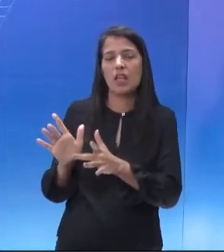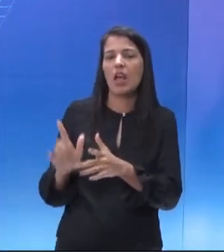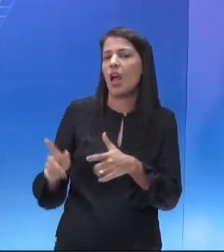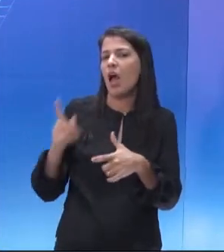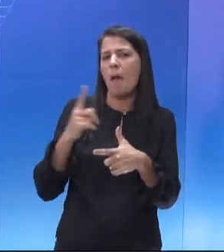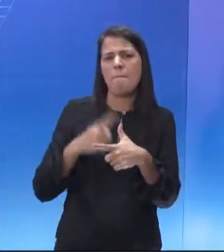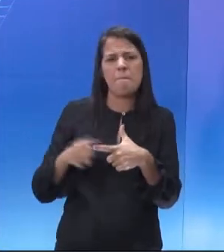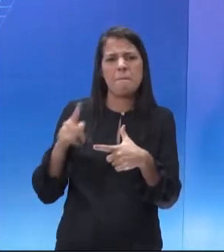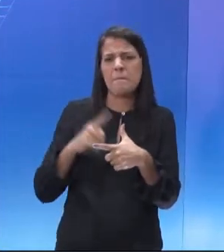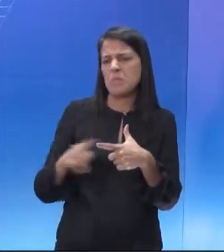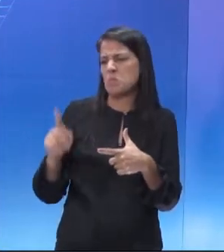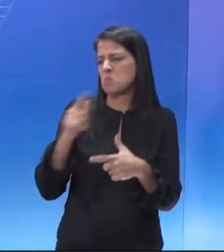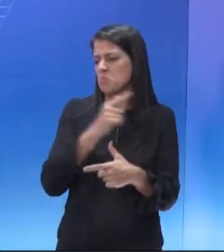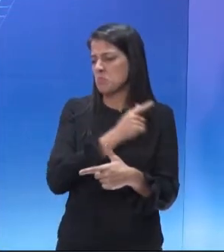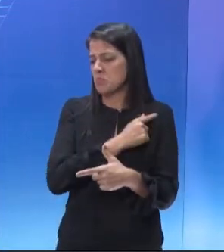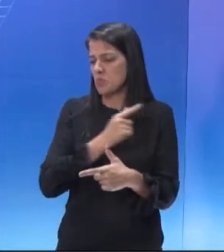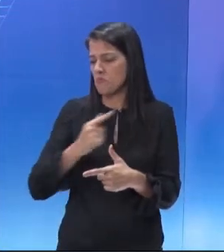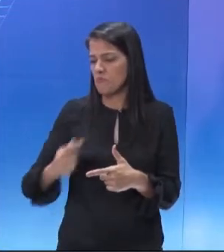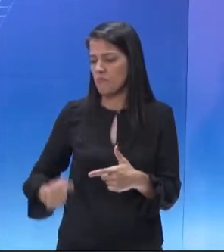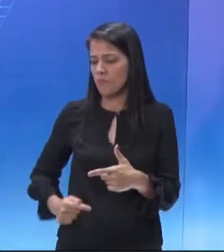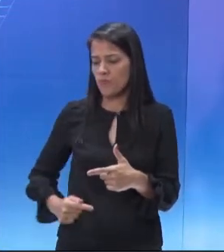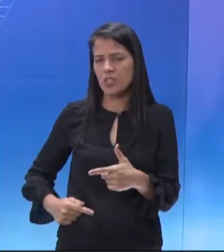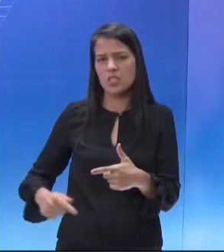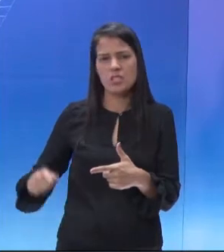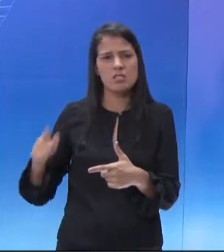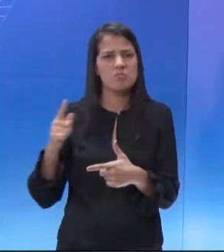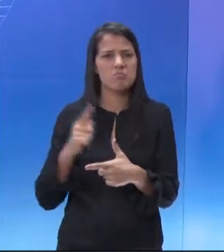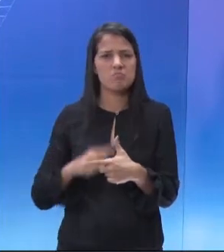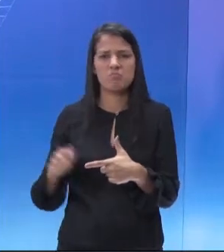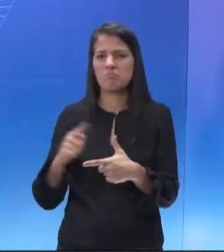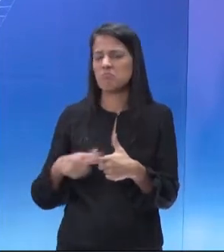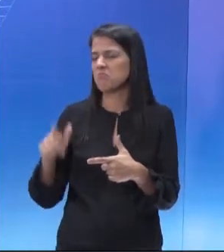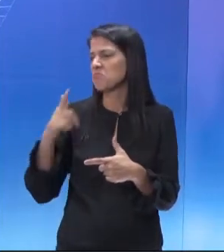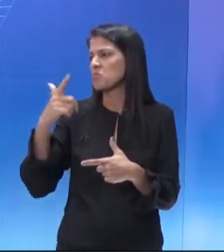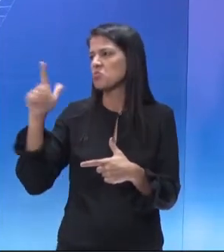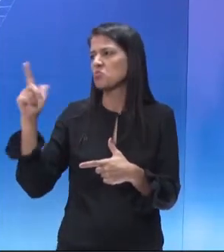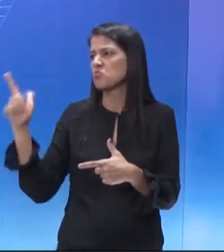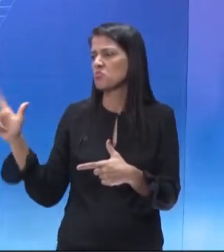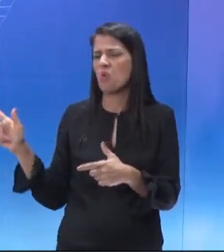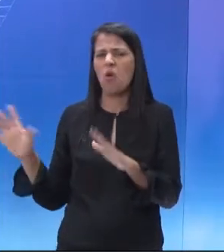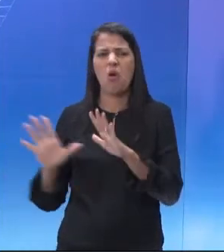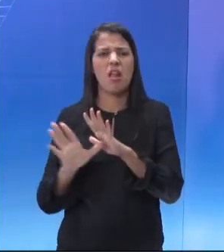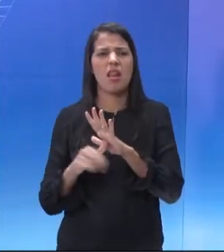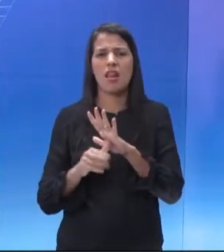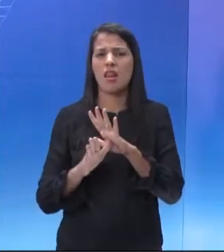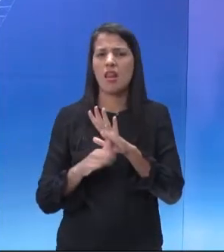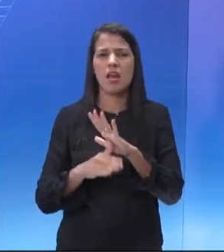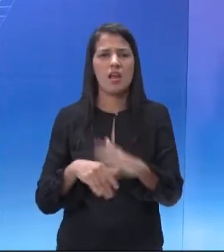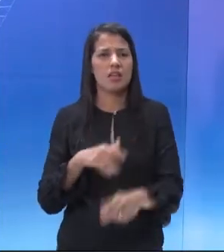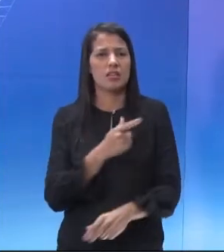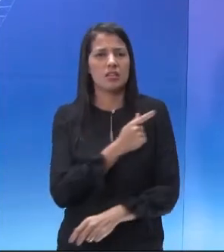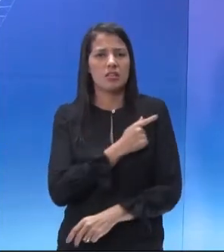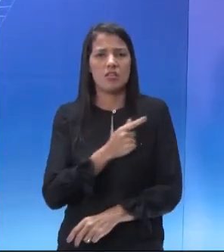outros. Não diga que a responsabilidade é apenas do governo. Não diga que o governo é corrupto e que nada vai